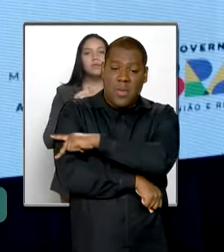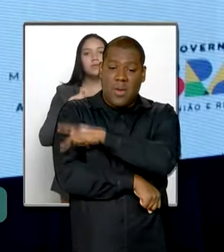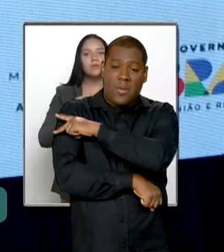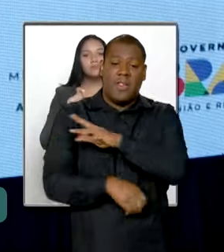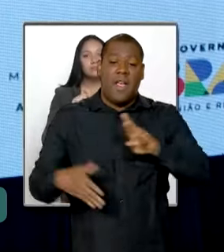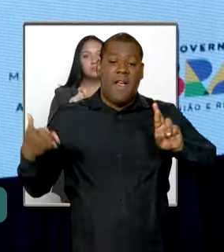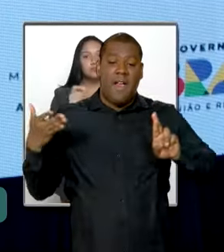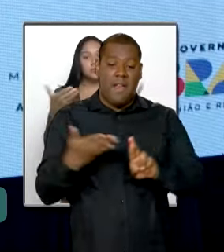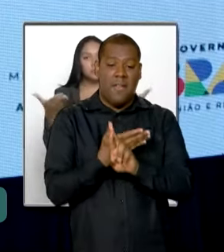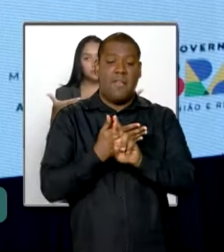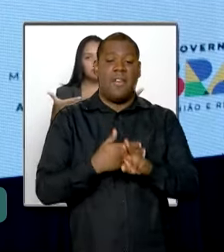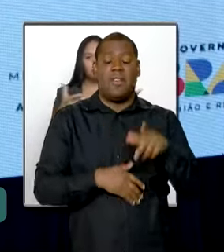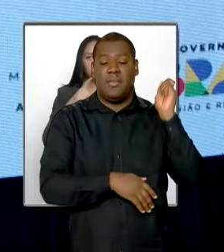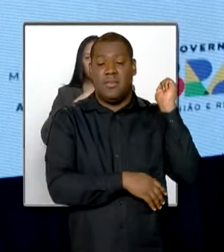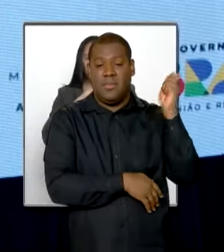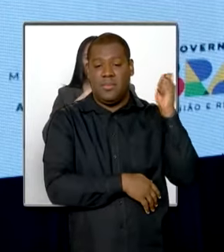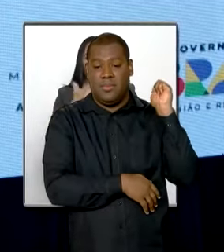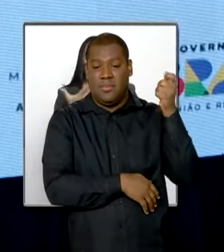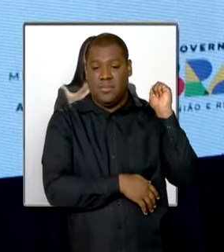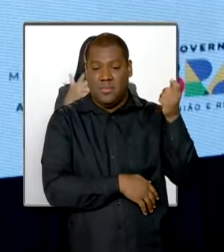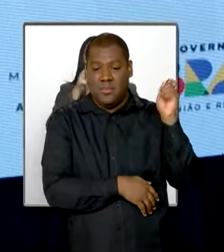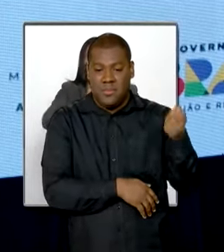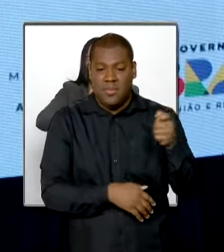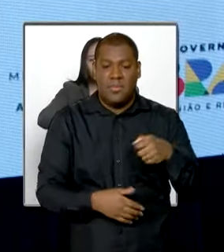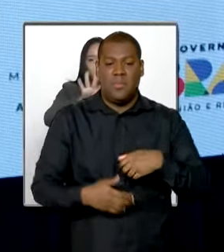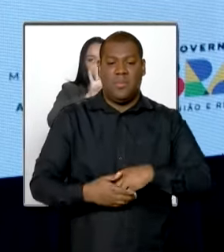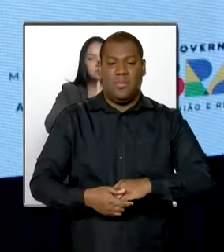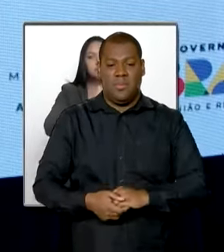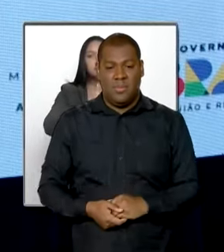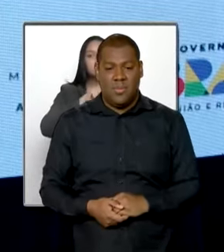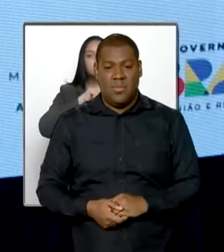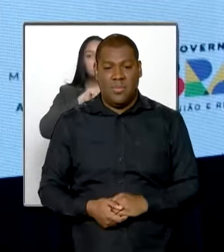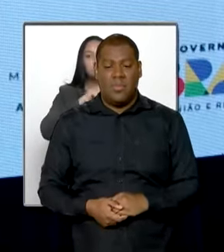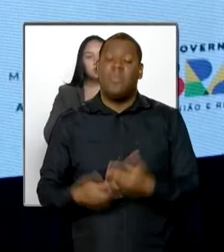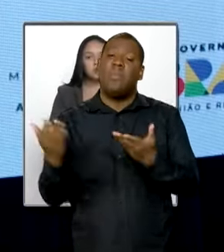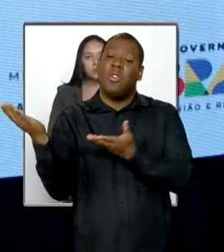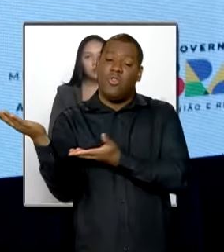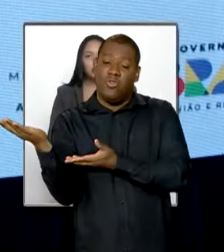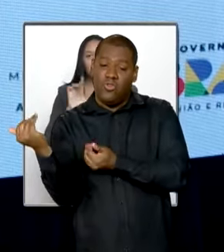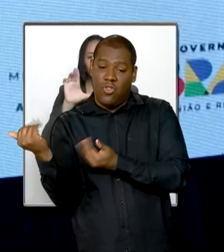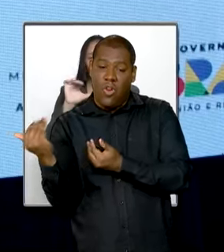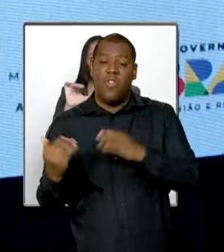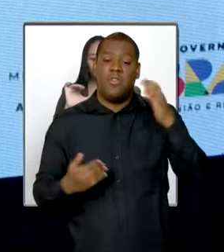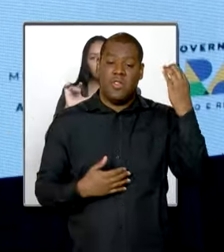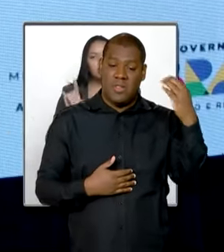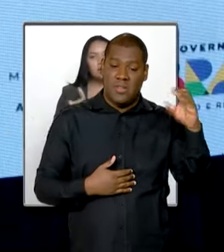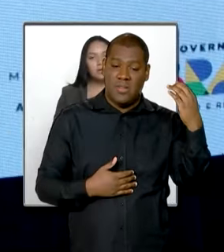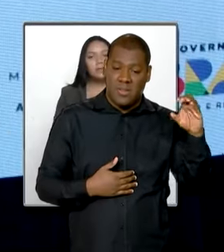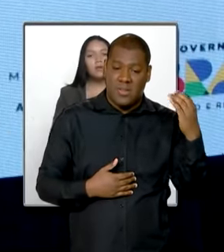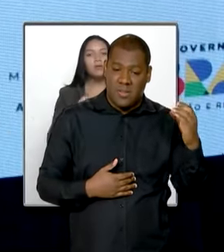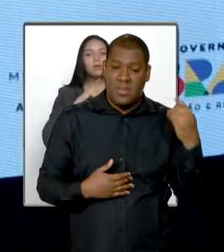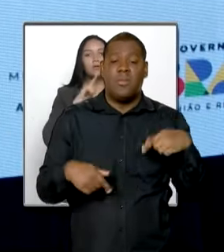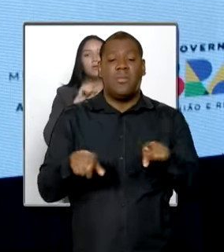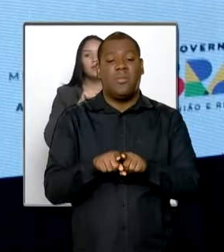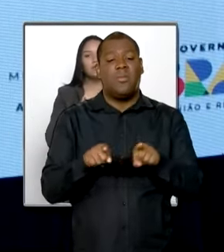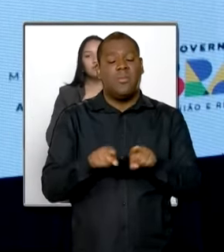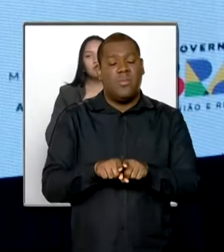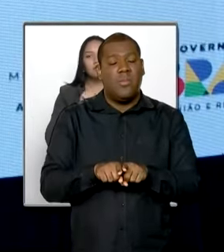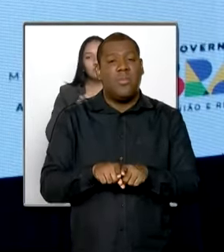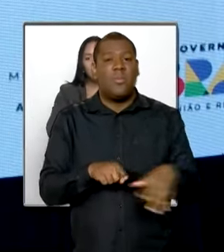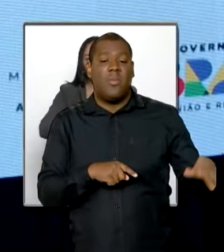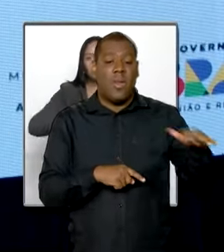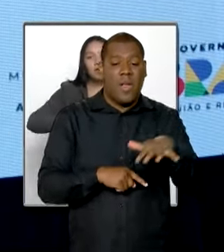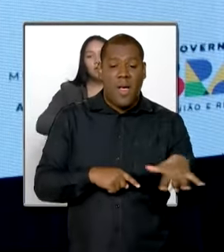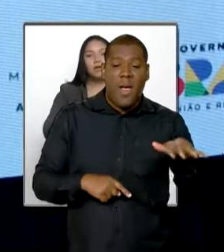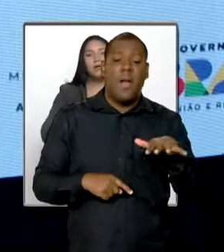hoje aqui? Aqui é um ato nacional, tanto do jovem cientista como em relação a essa área